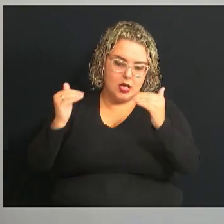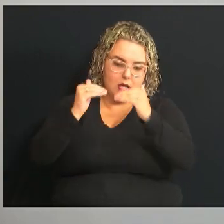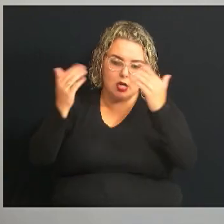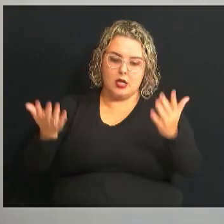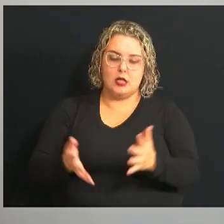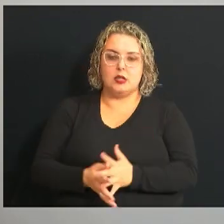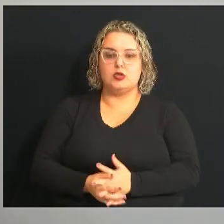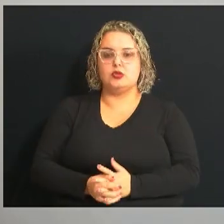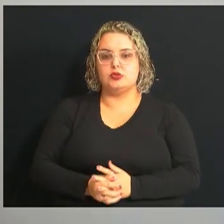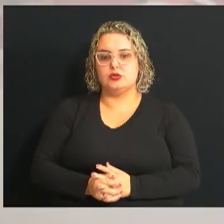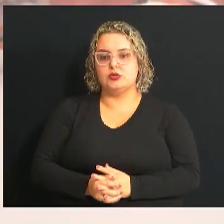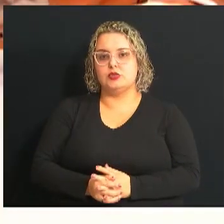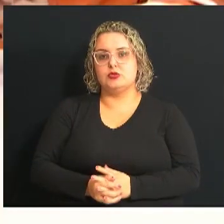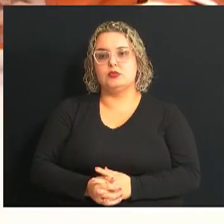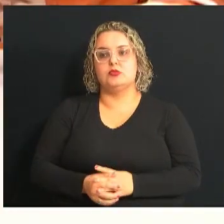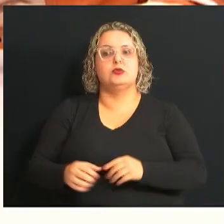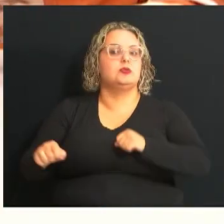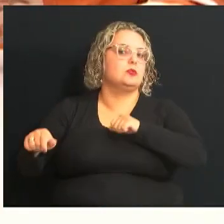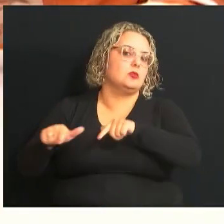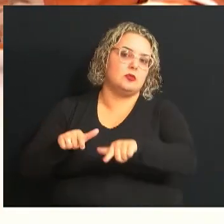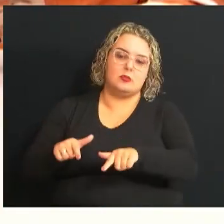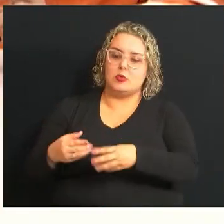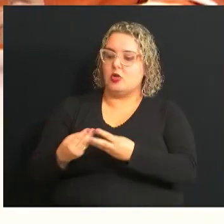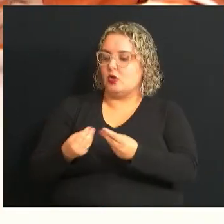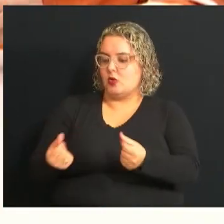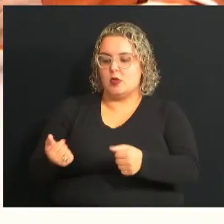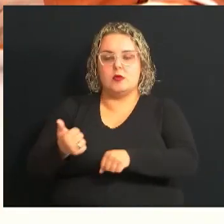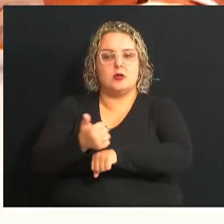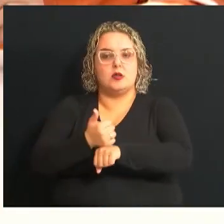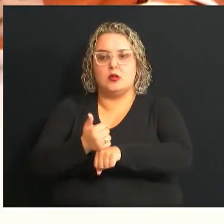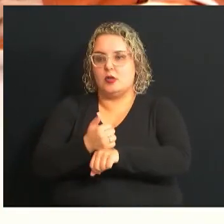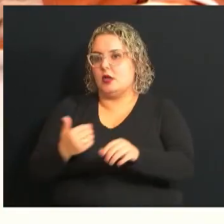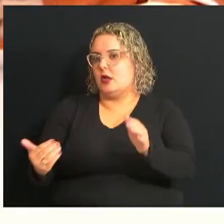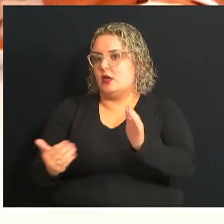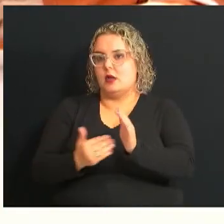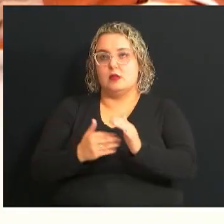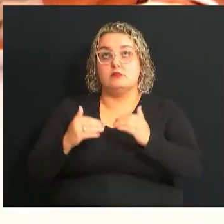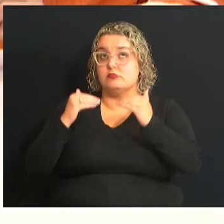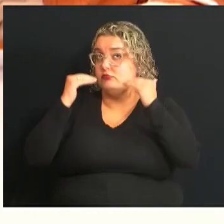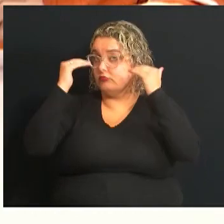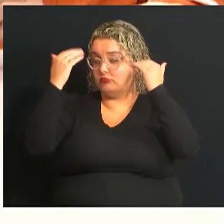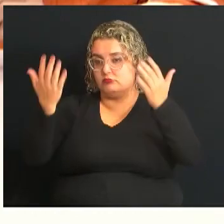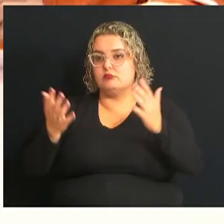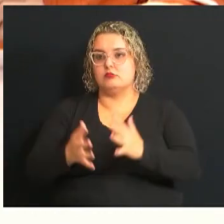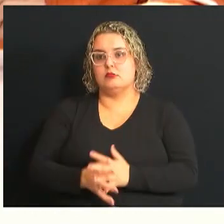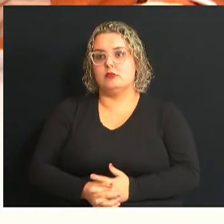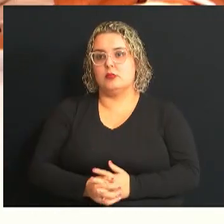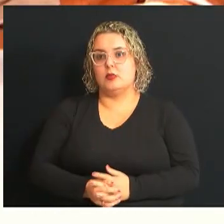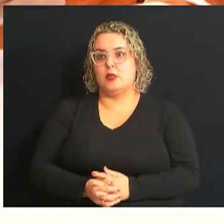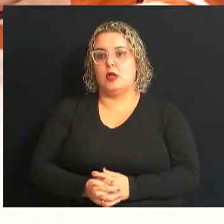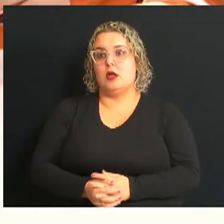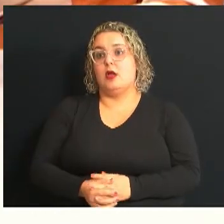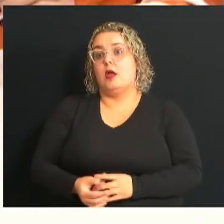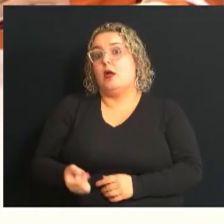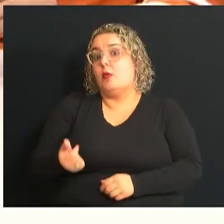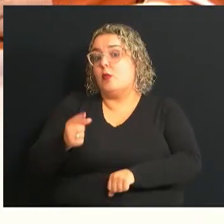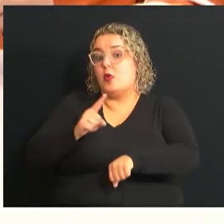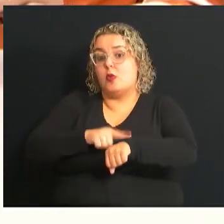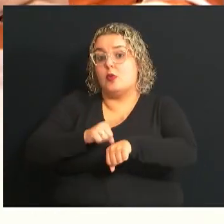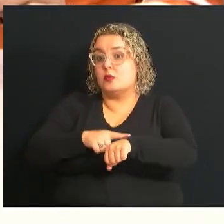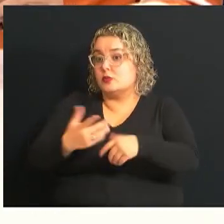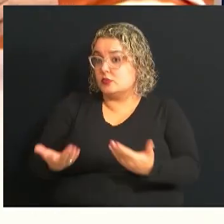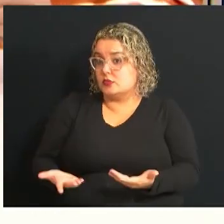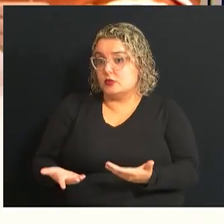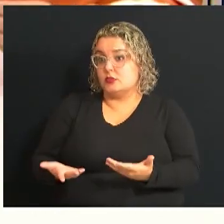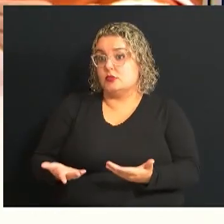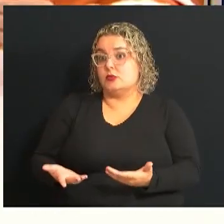de formação, de qualificação profissional, até nos mais elevados, é muito pouco tempo e eles estão o